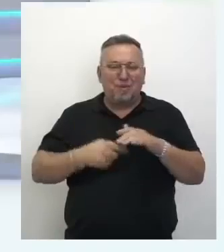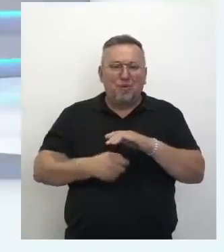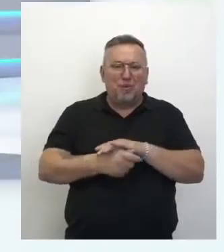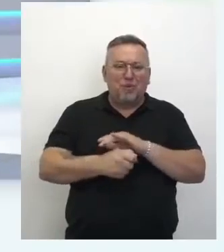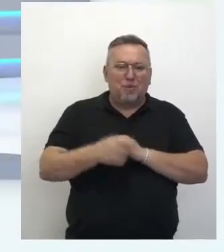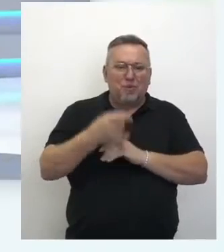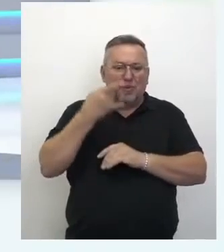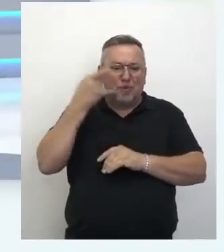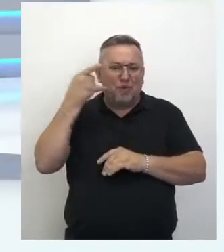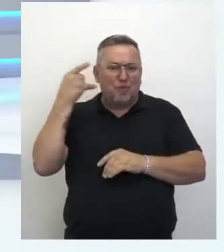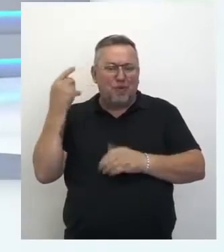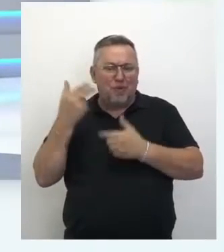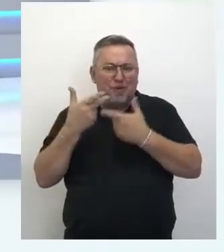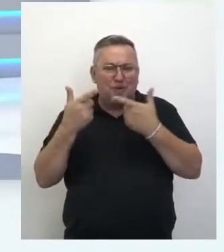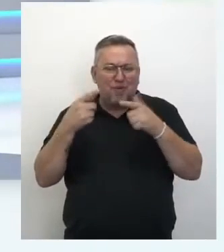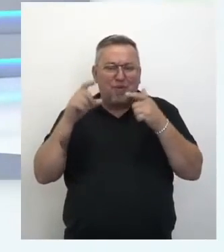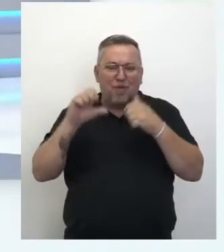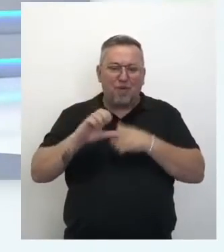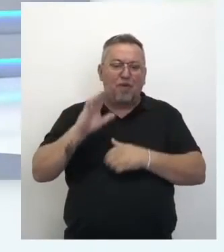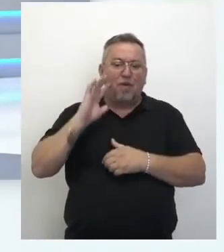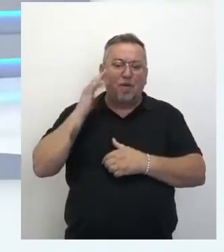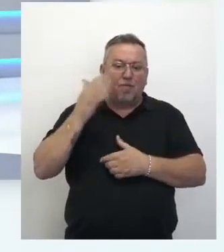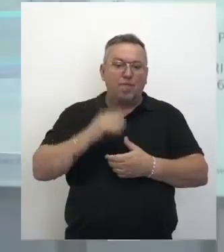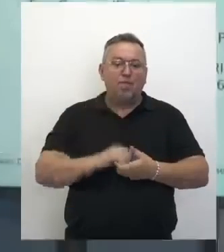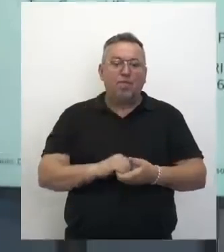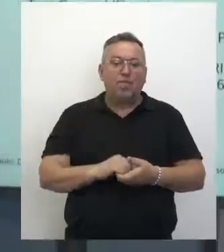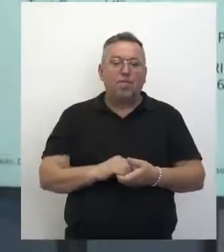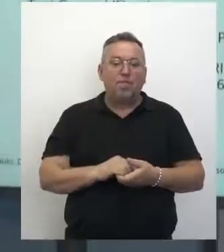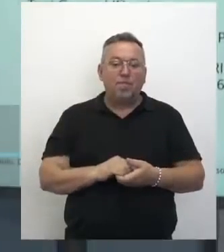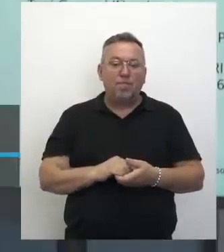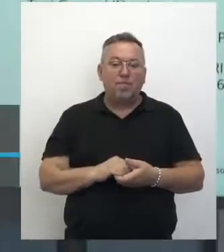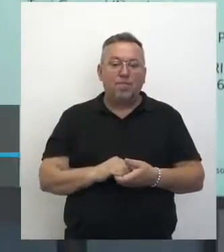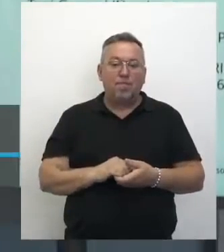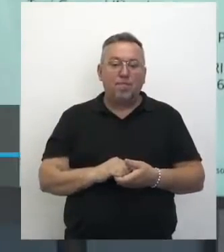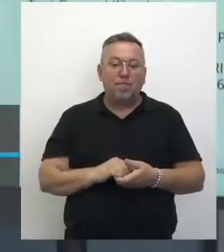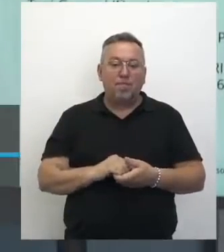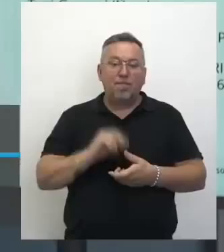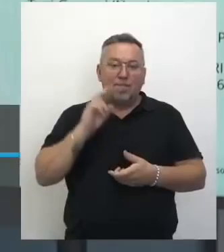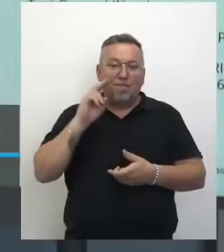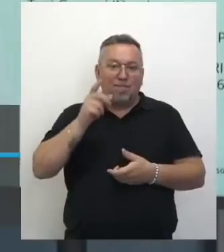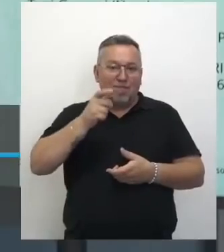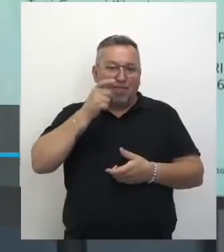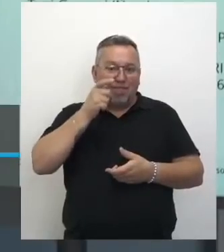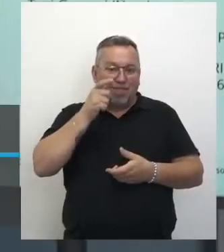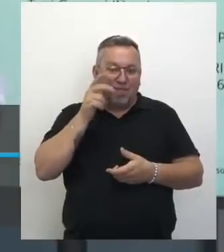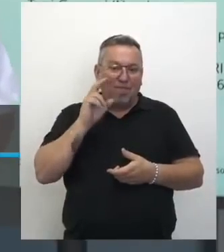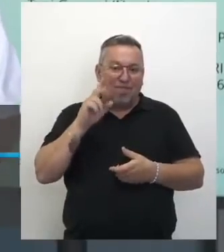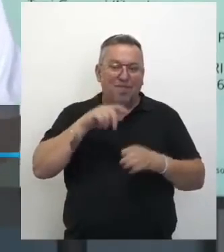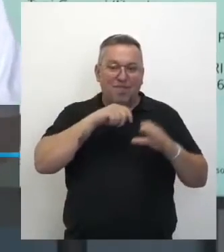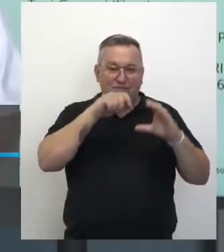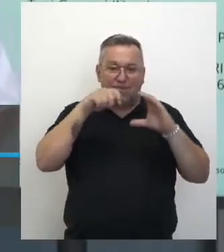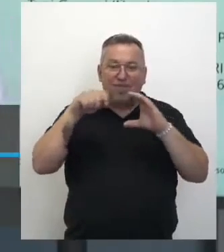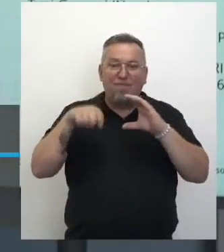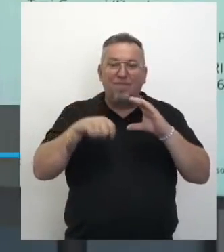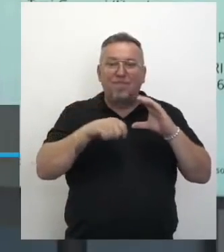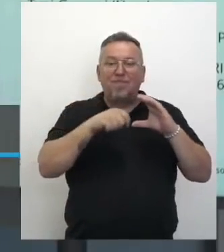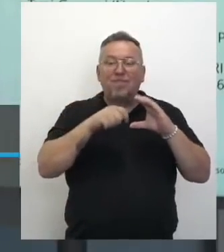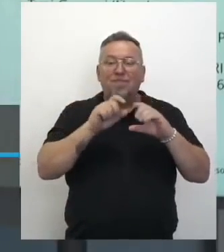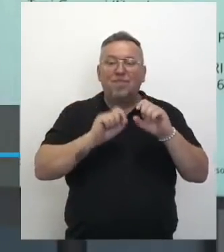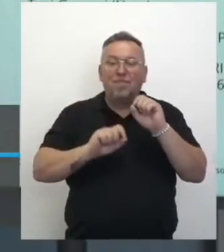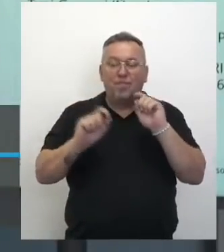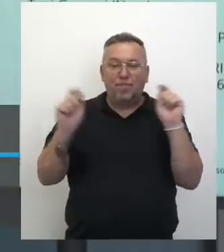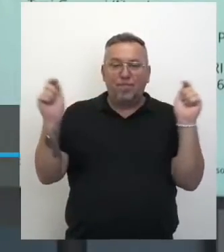de tantas coisas ruins que acontecem, né? Bom, interessante é o vídeo, né, mostrando aí, né,